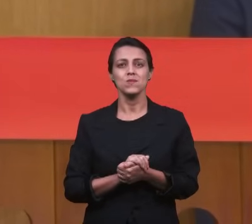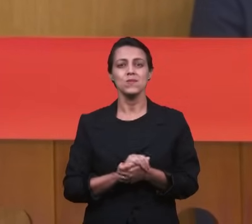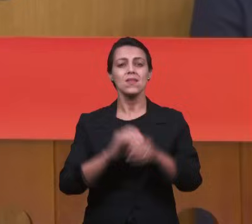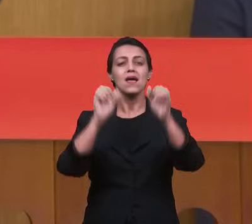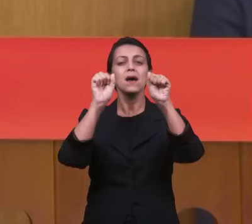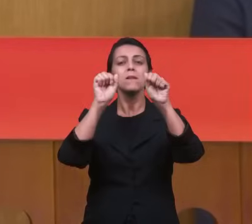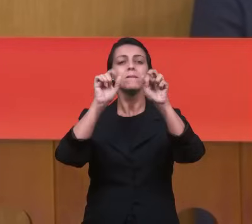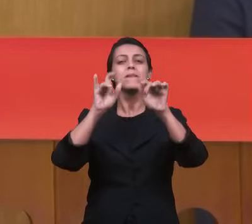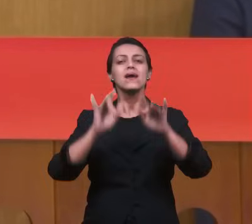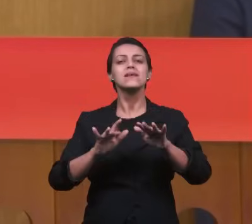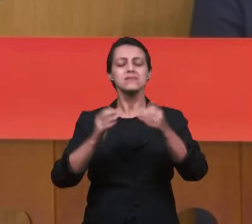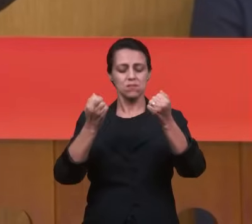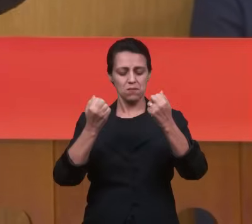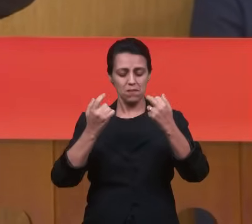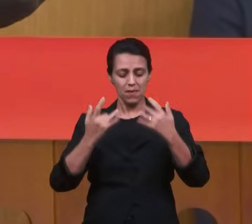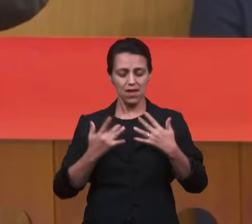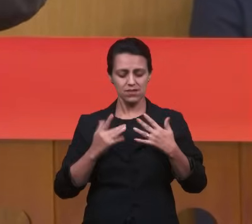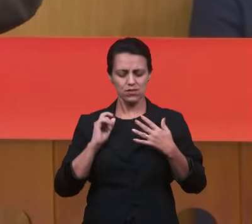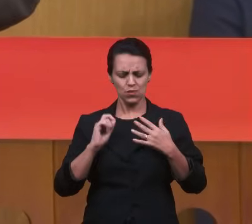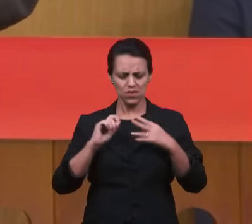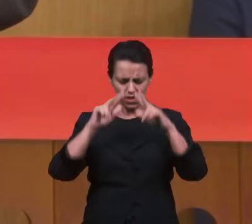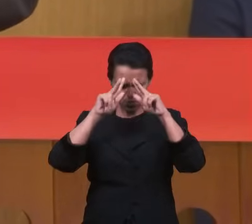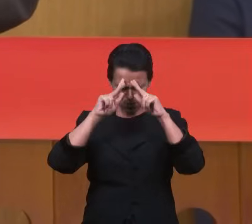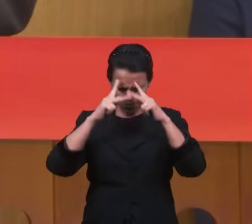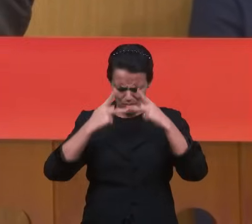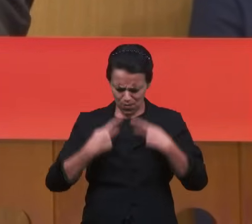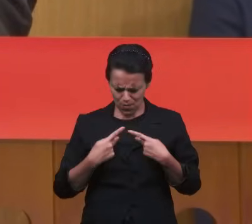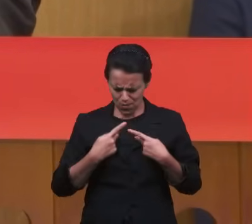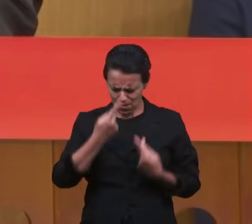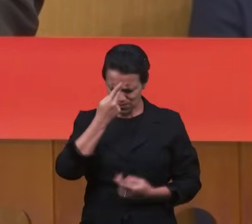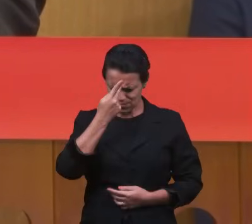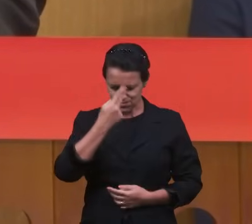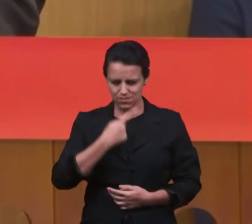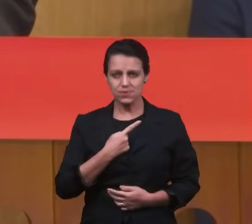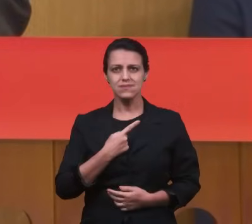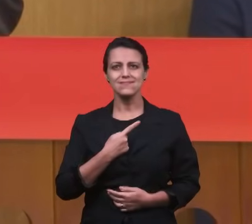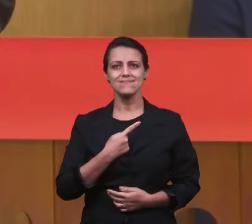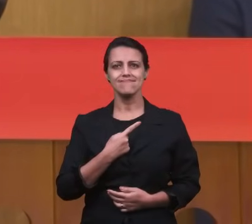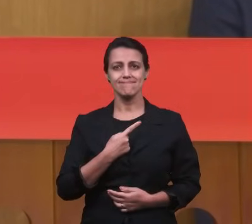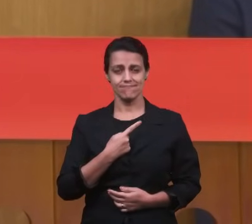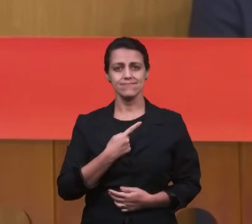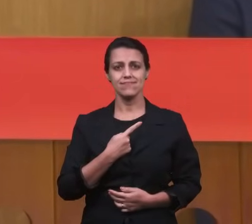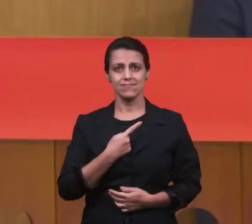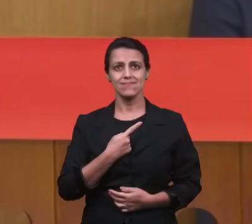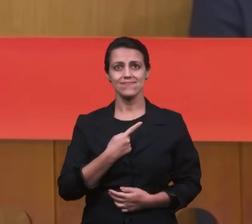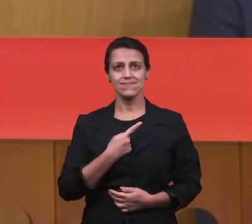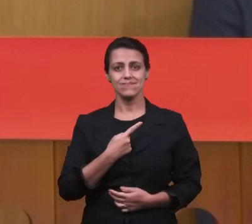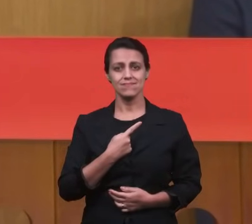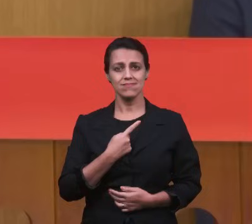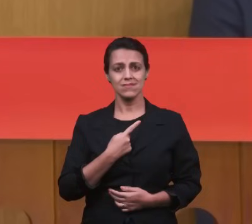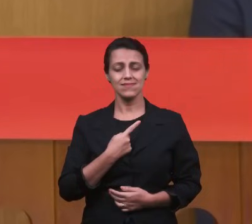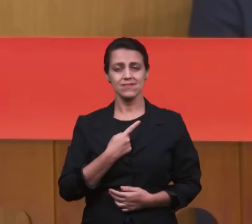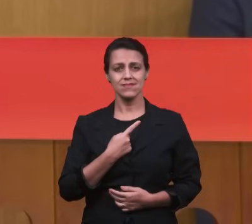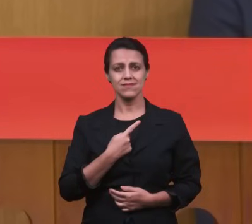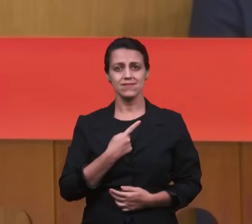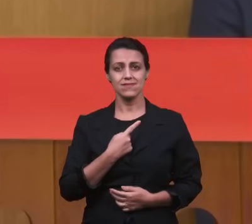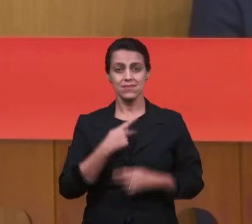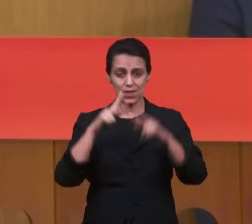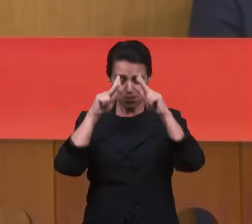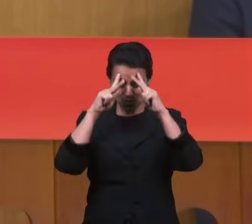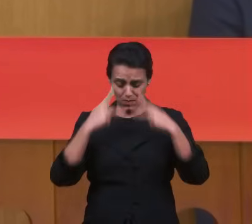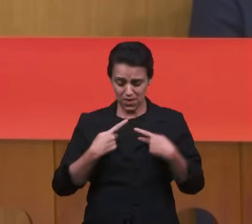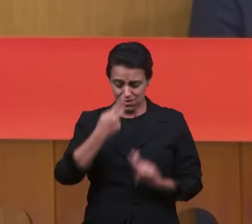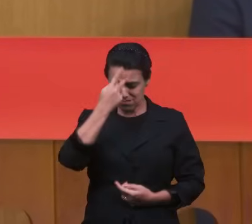homem. E, mais do que nunca, o homem, individualmente, ele tem que tomar